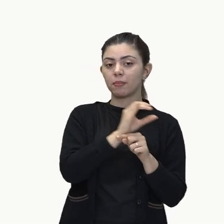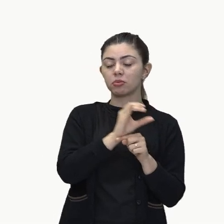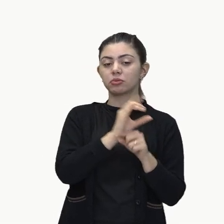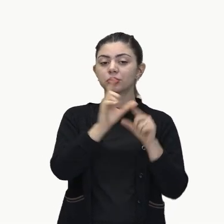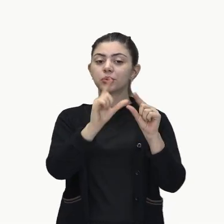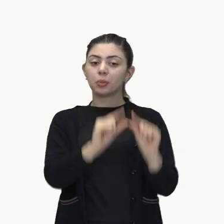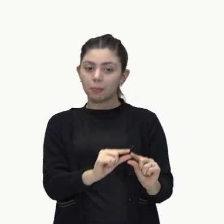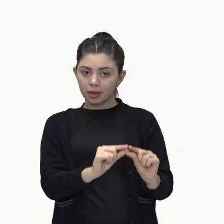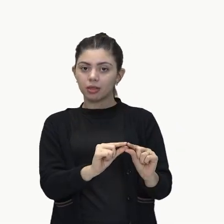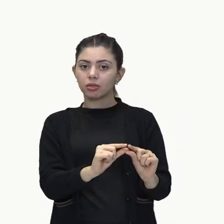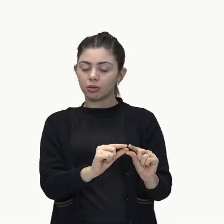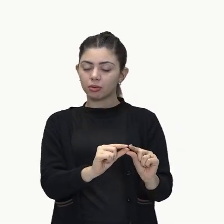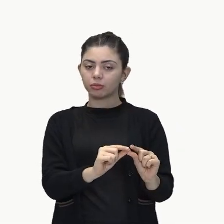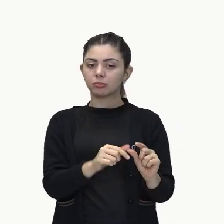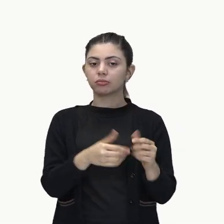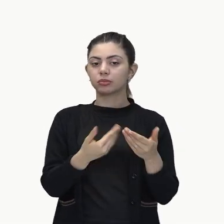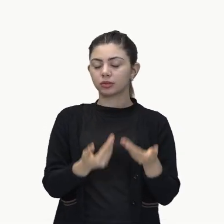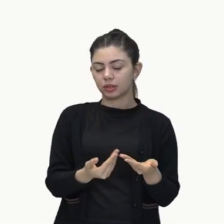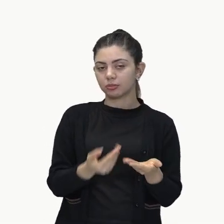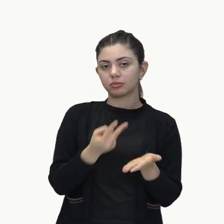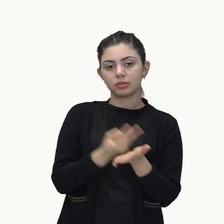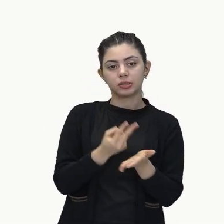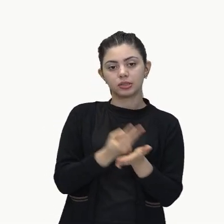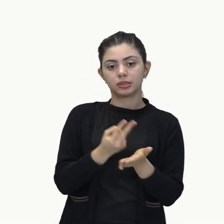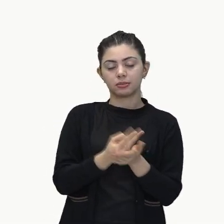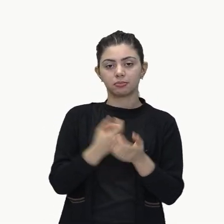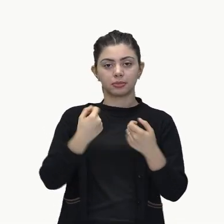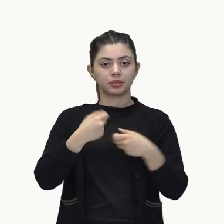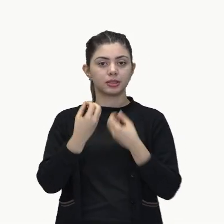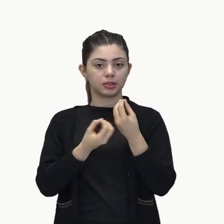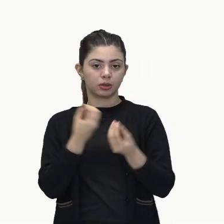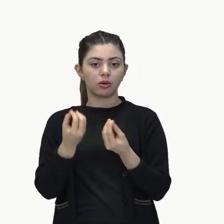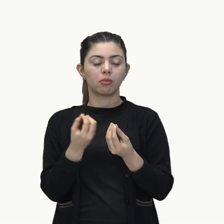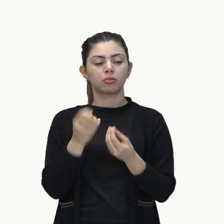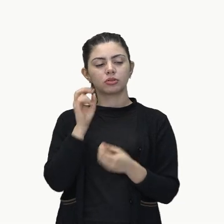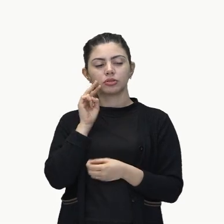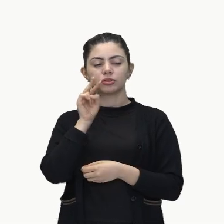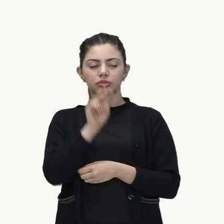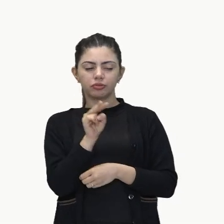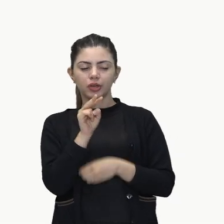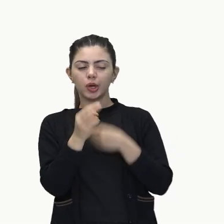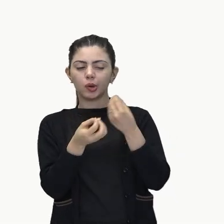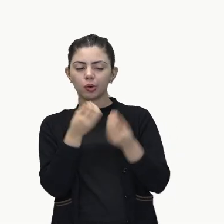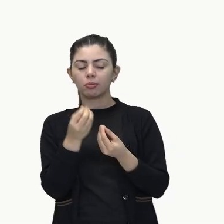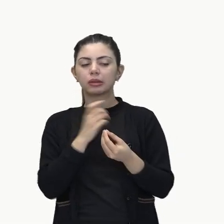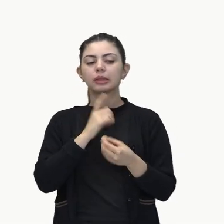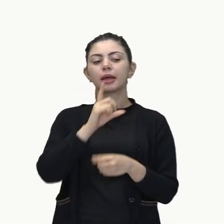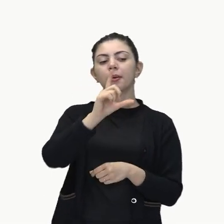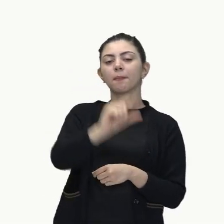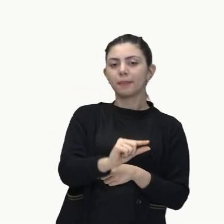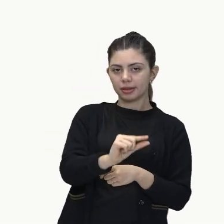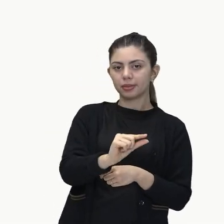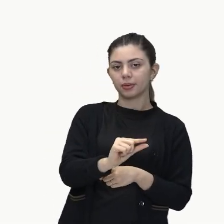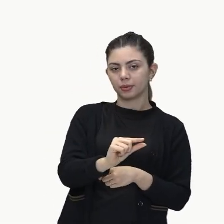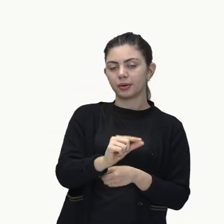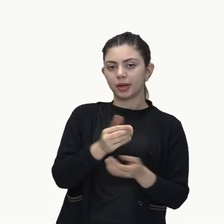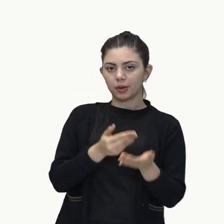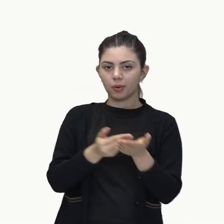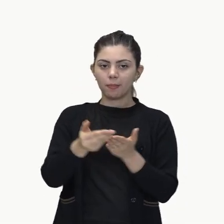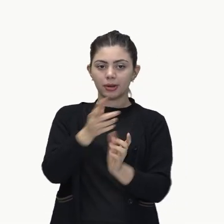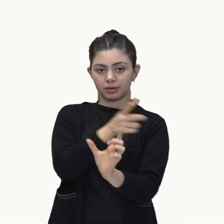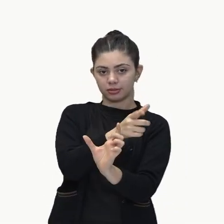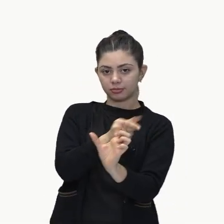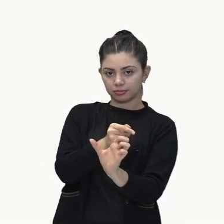não necessariamente sempre fazendo a leitura da esquerda para a direita. A gente vai olhar e ver qual é o menor radical. Aí vem a